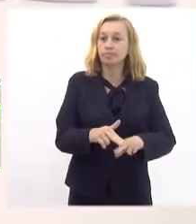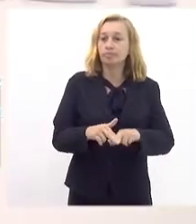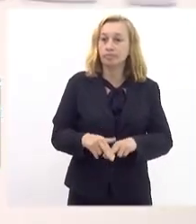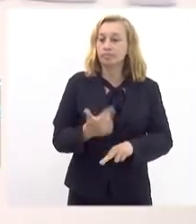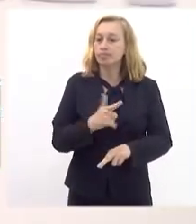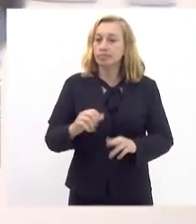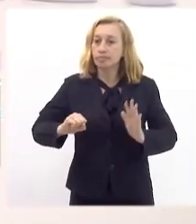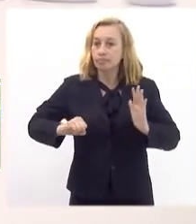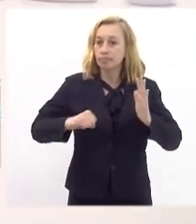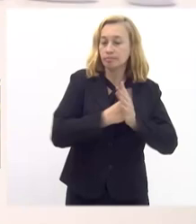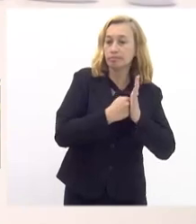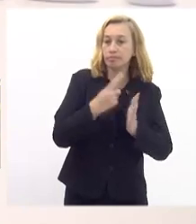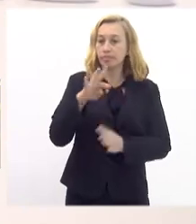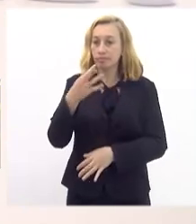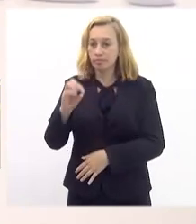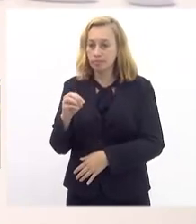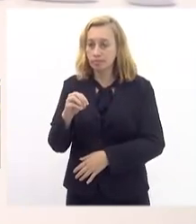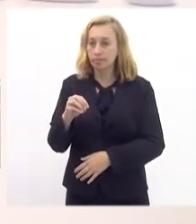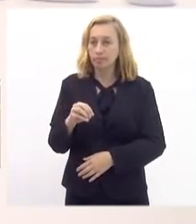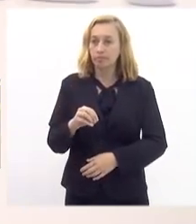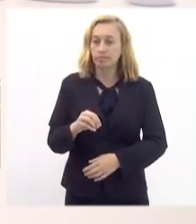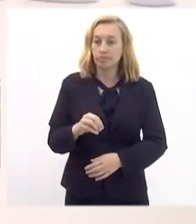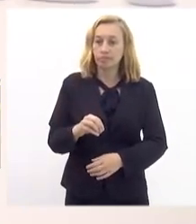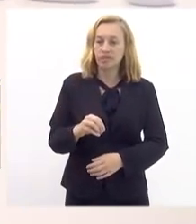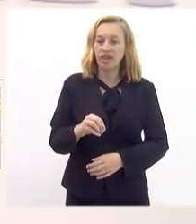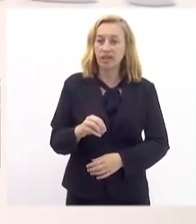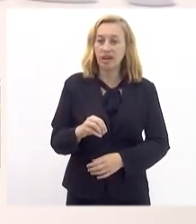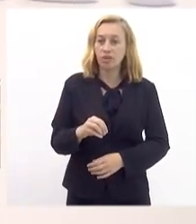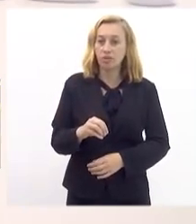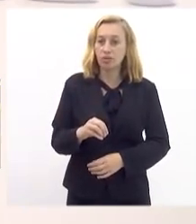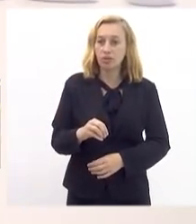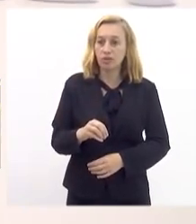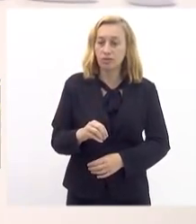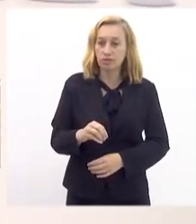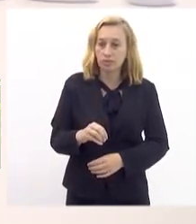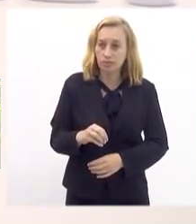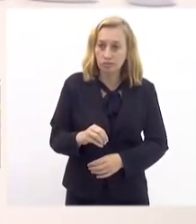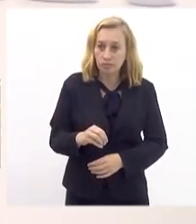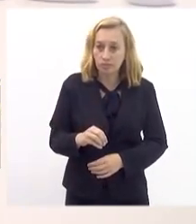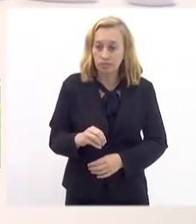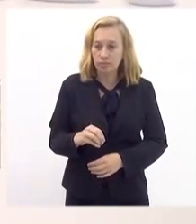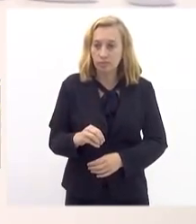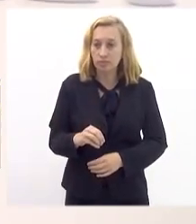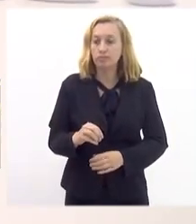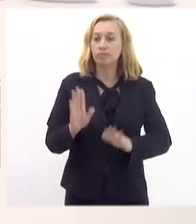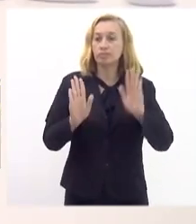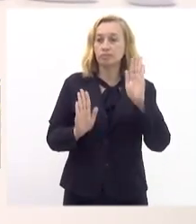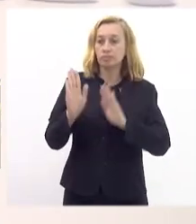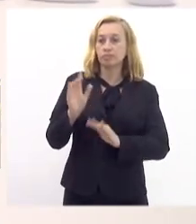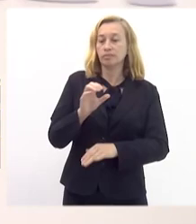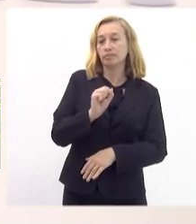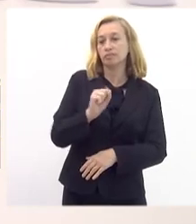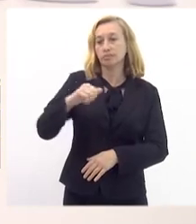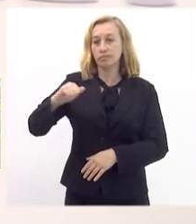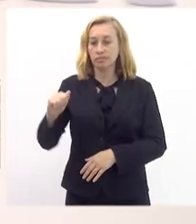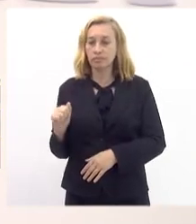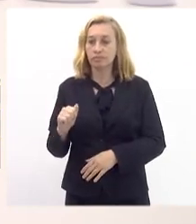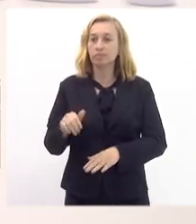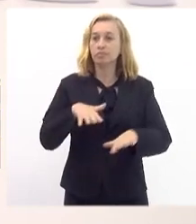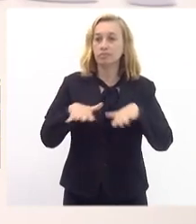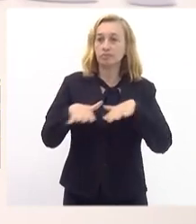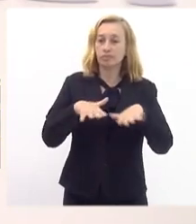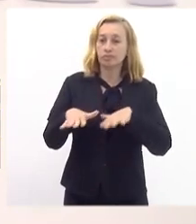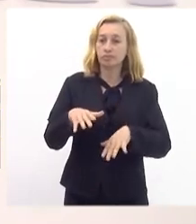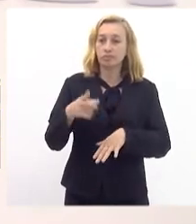não o impacto do cloro porque sistema de água fechado o passo aérea comporta porque foi desativado a licença da CSN a questão do movimento